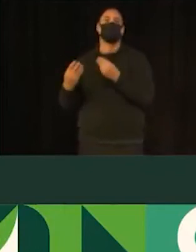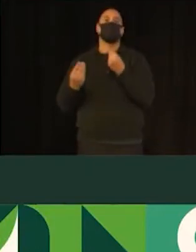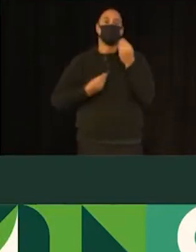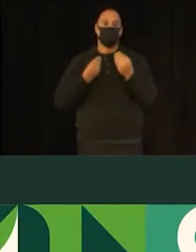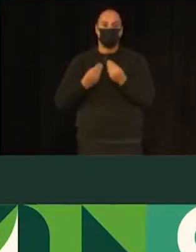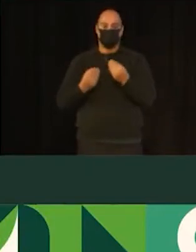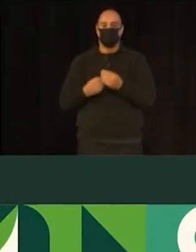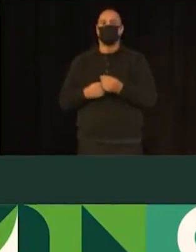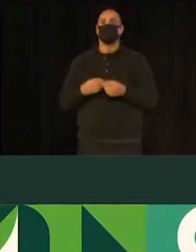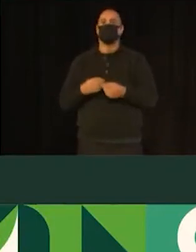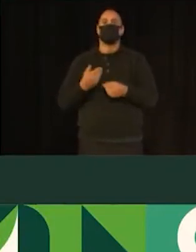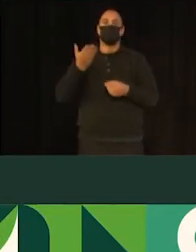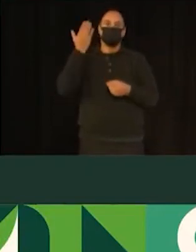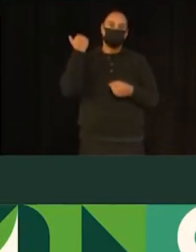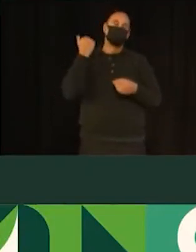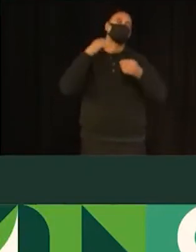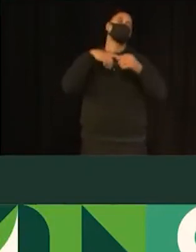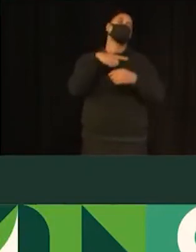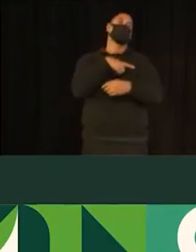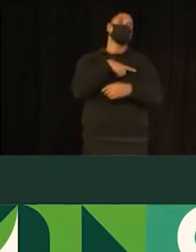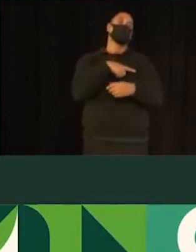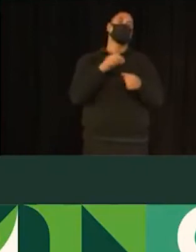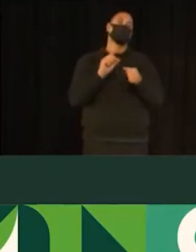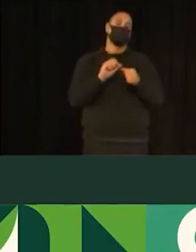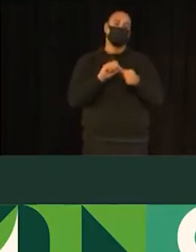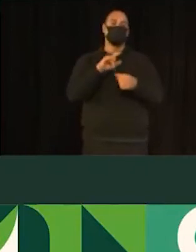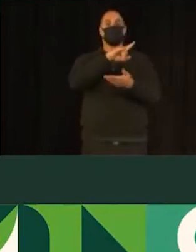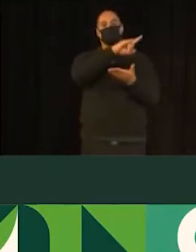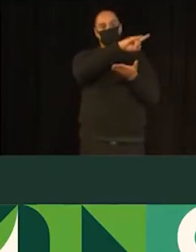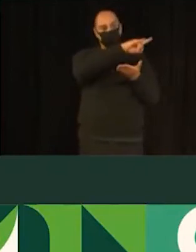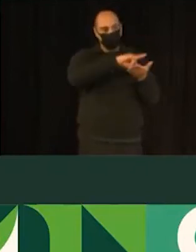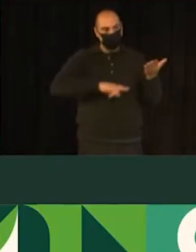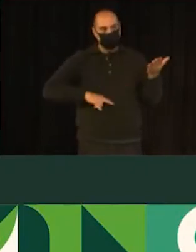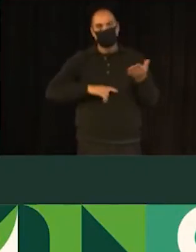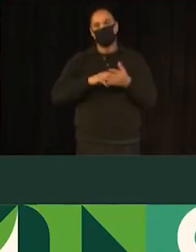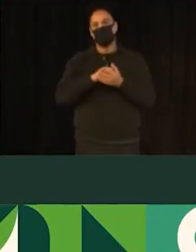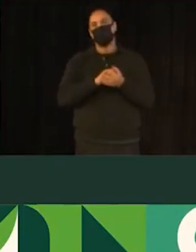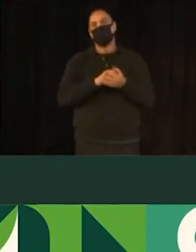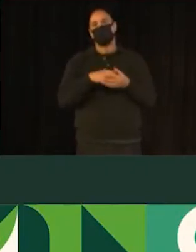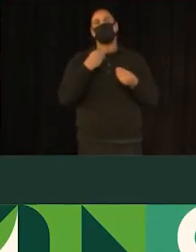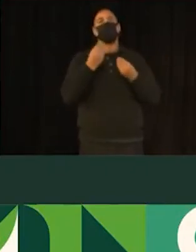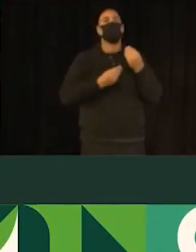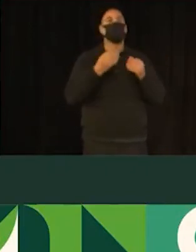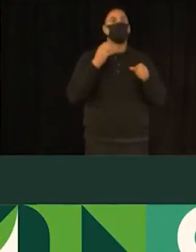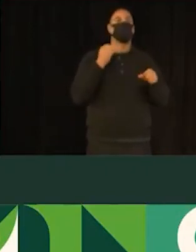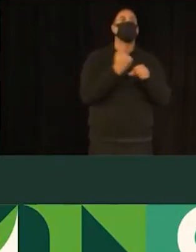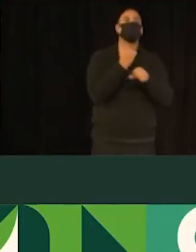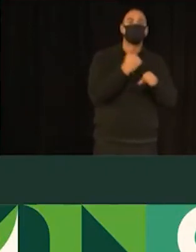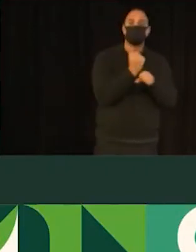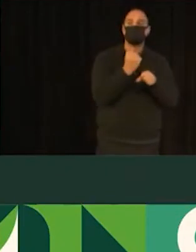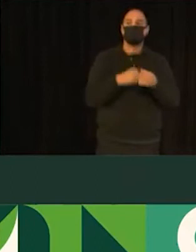inclusive, edital para execução da via elevada da primeira fase, edital para execução das estações.